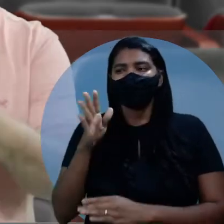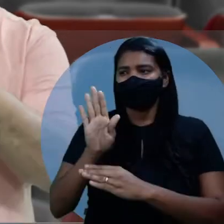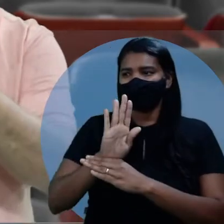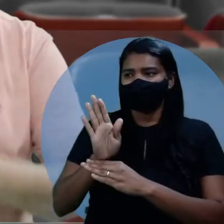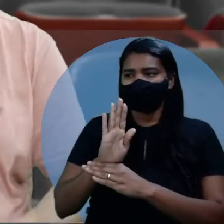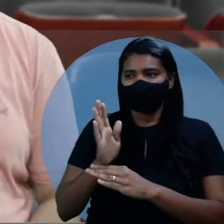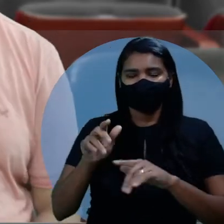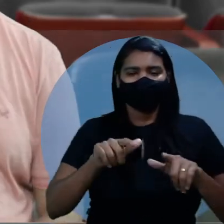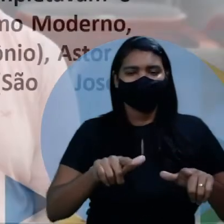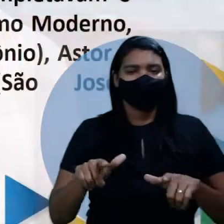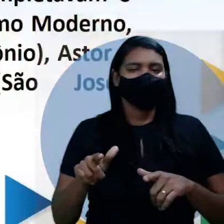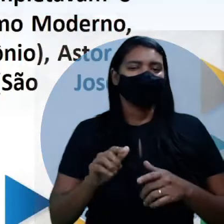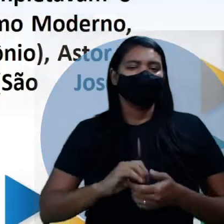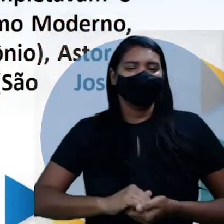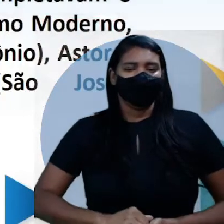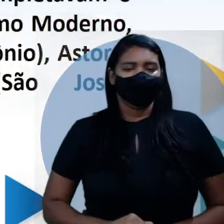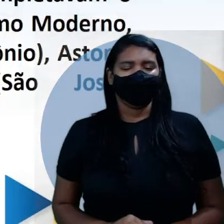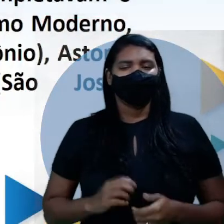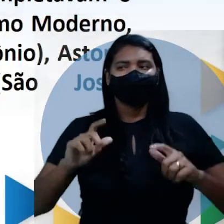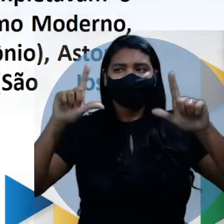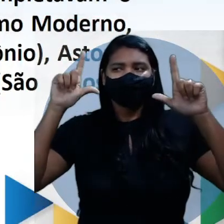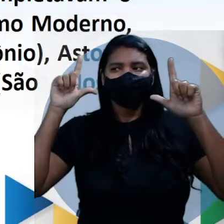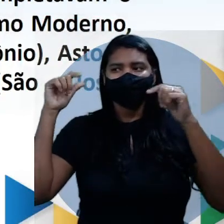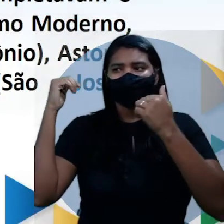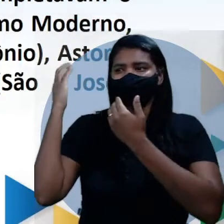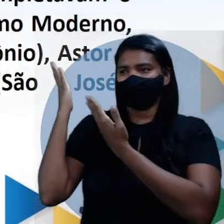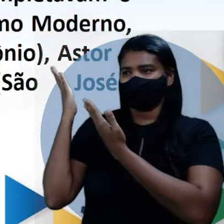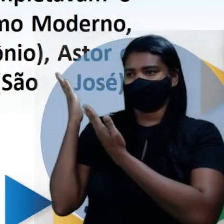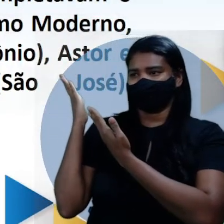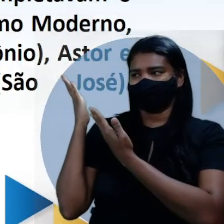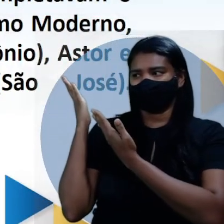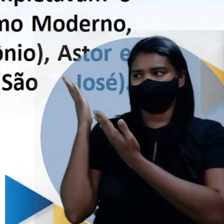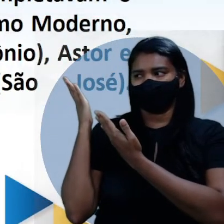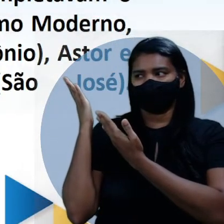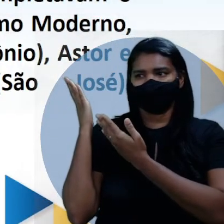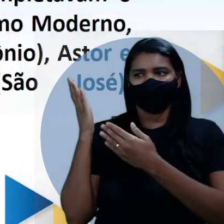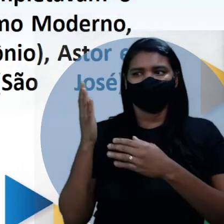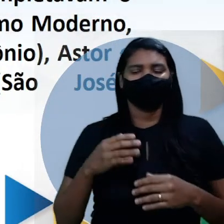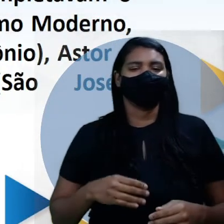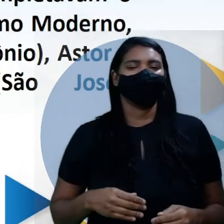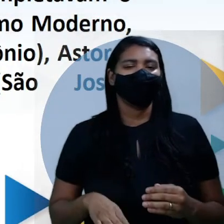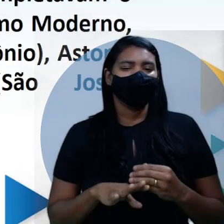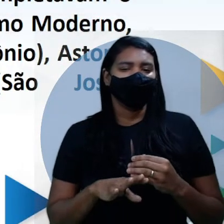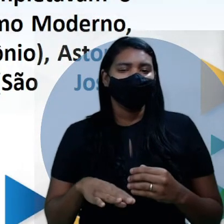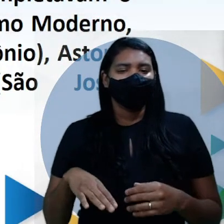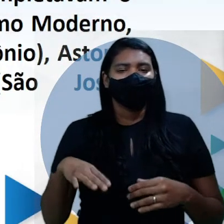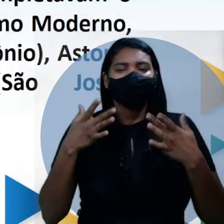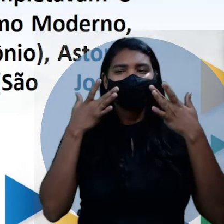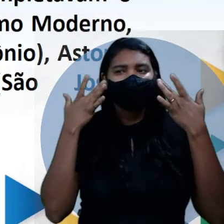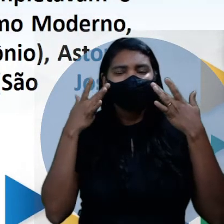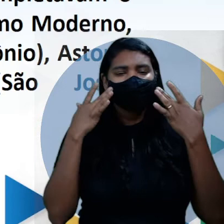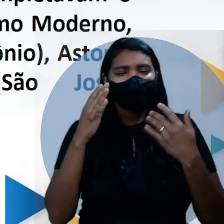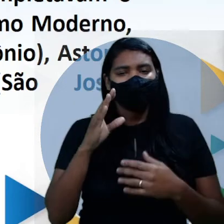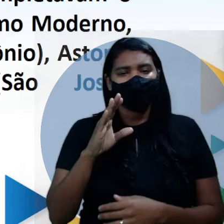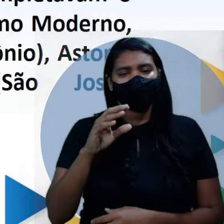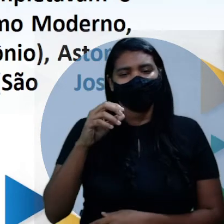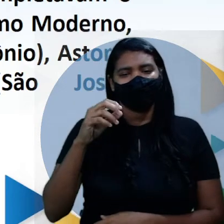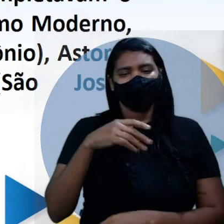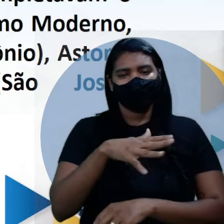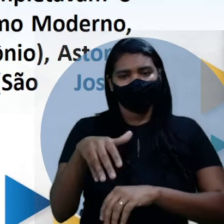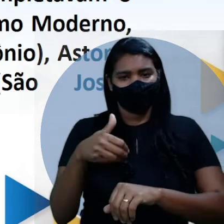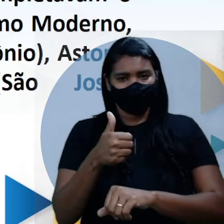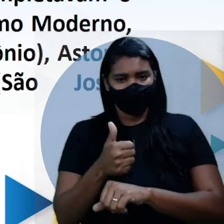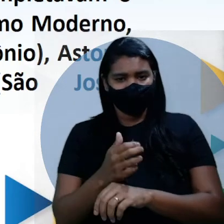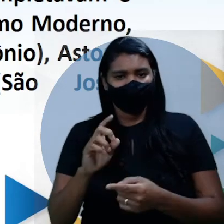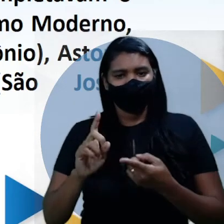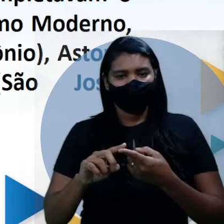na tela do nosso cinema, né? Entre as celas do bairro, além do São Luís, podem ser citados o Cine Teatro do Parque, Boa Vista